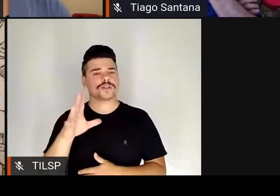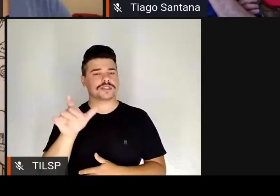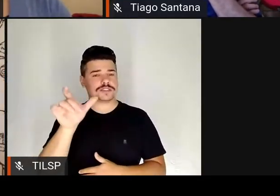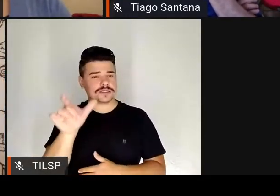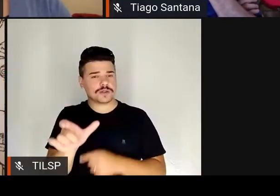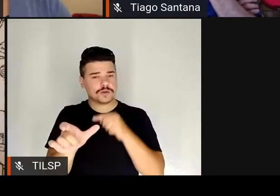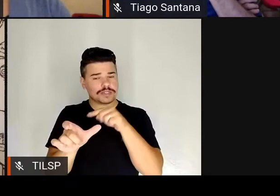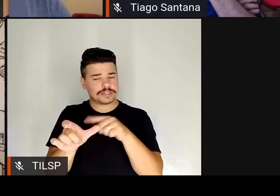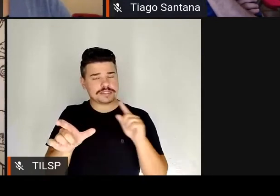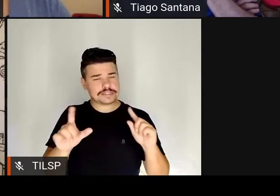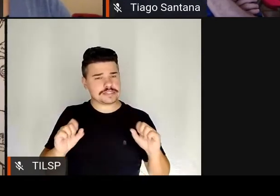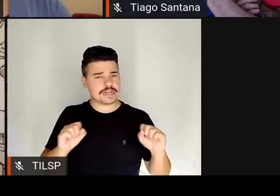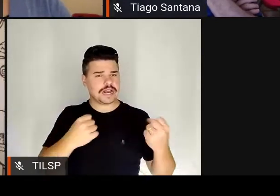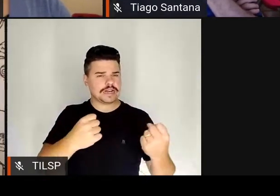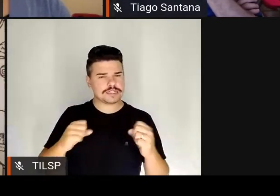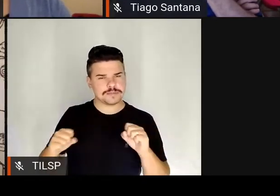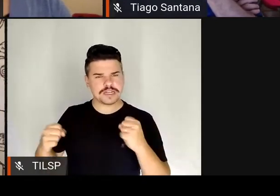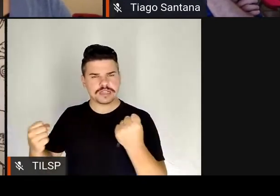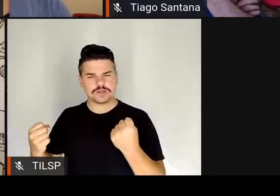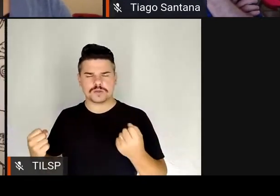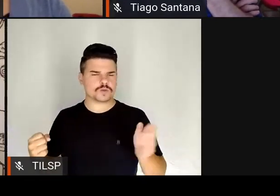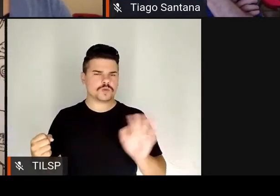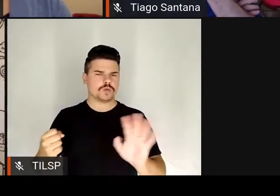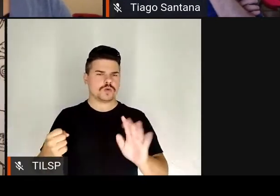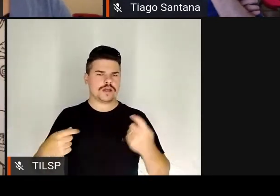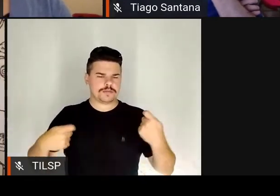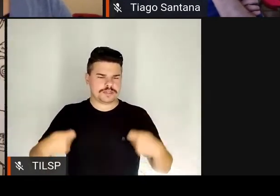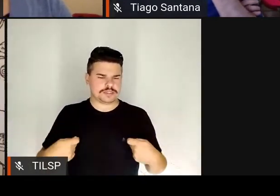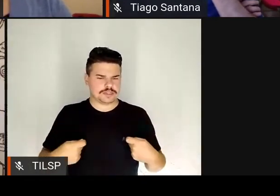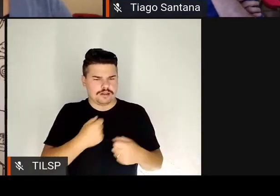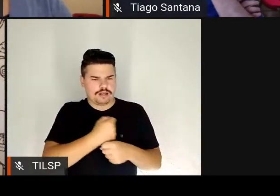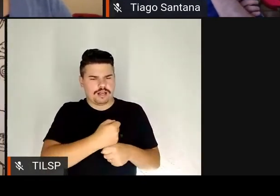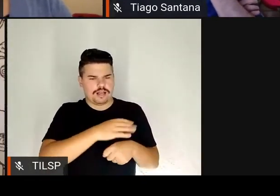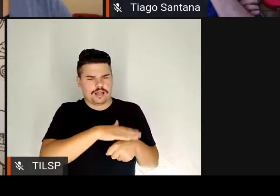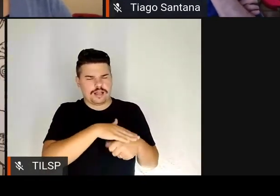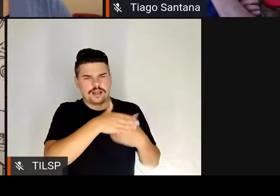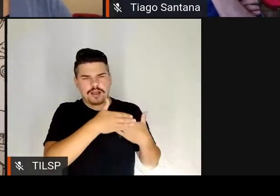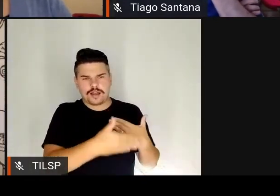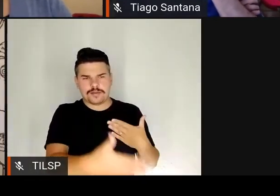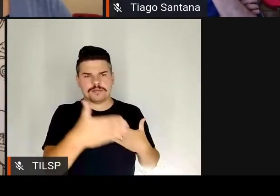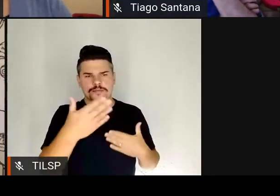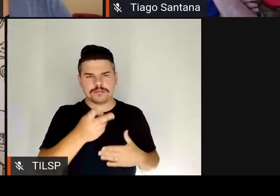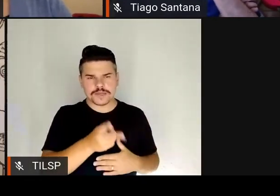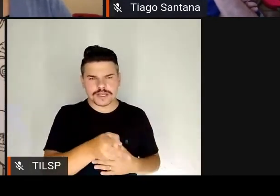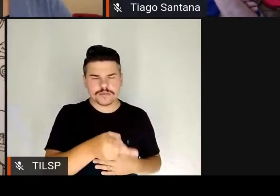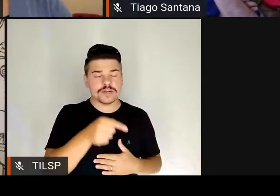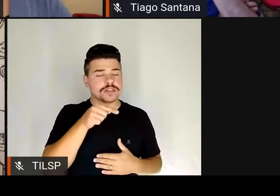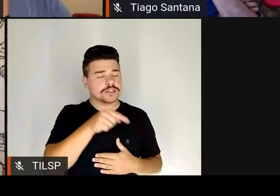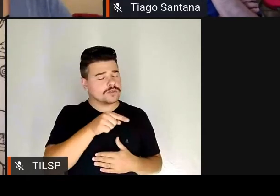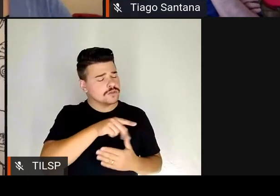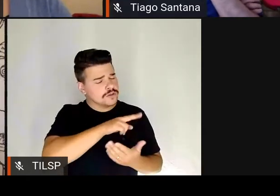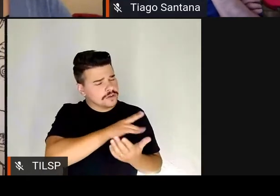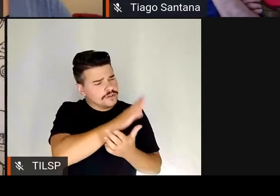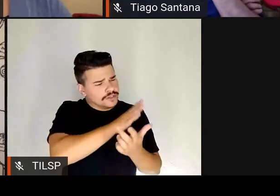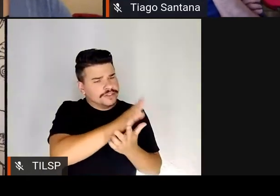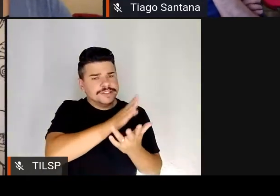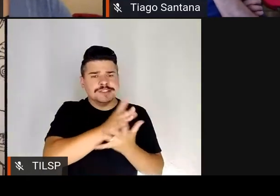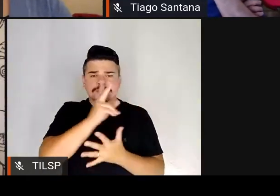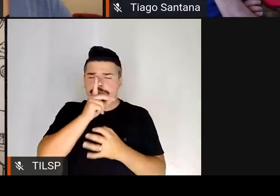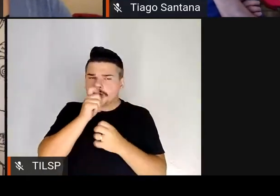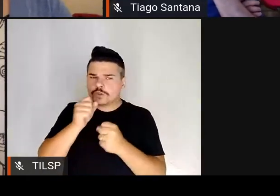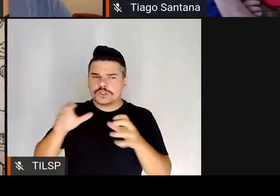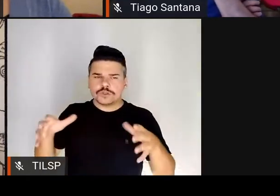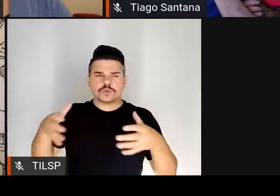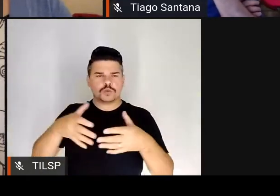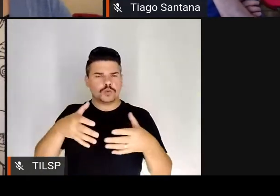desses engajamentos não necessariamente é a mesma durante todos esses períodos, porque ela é uma resultante de várias forças e sobreposições,